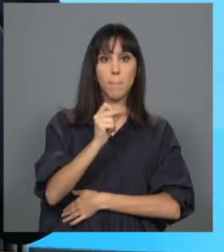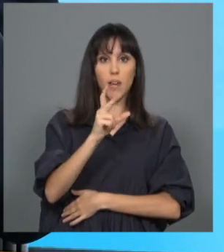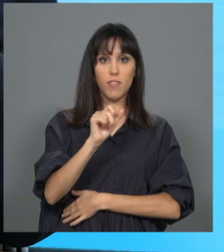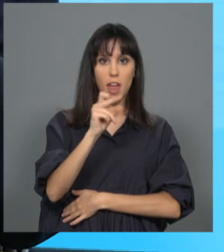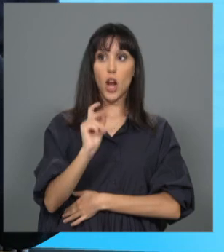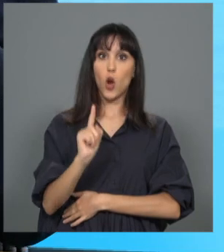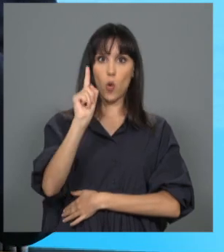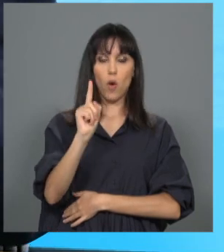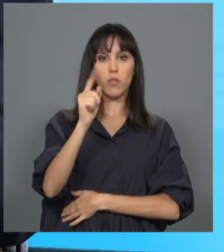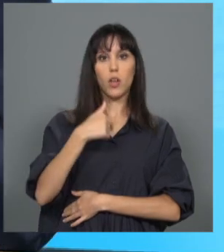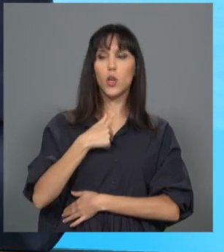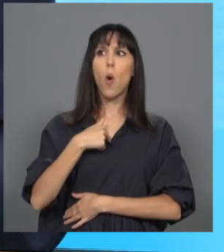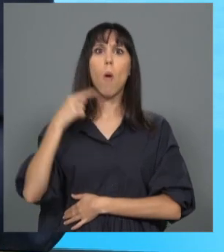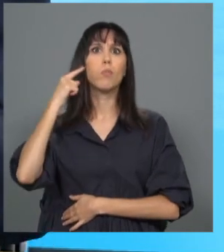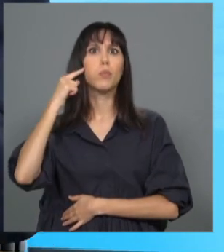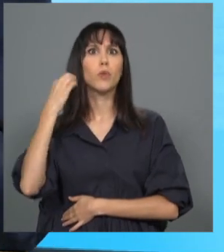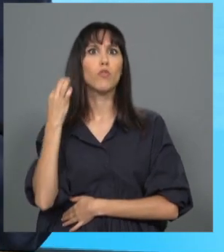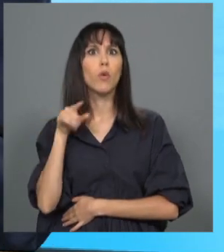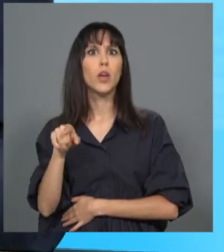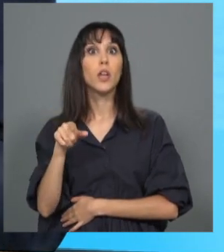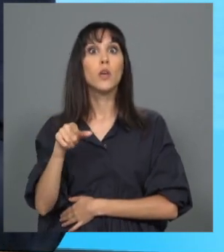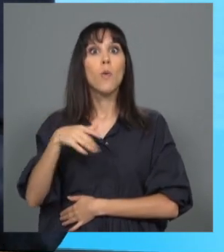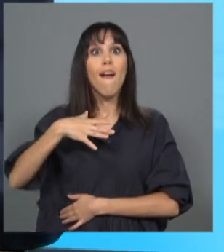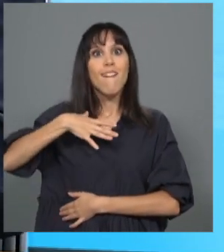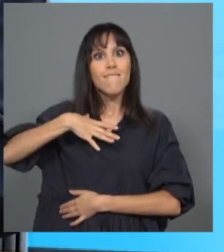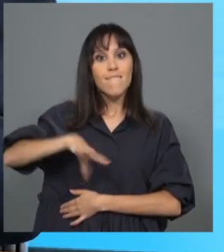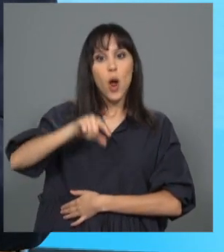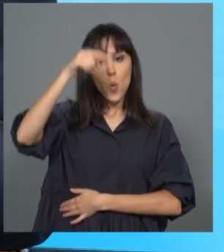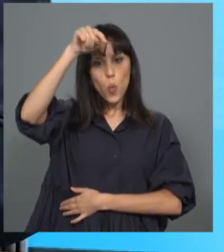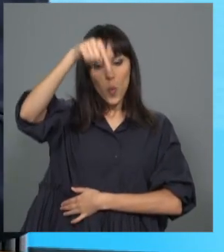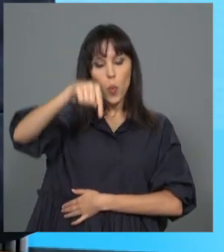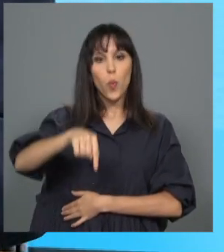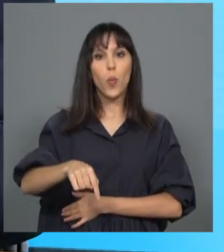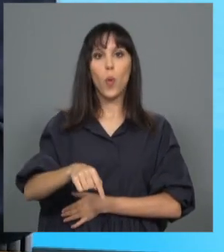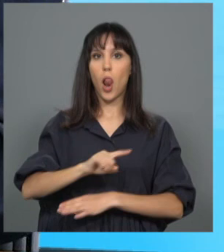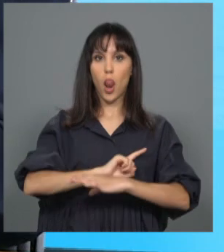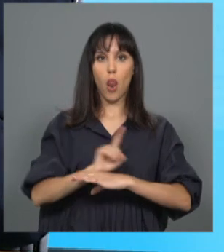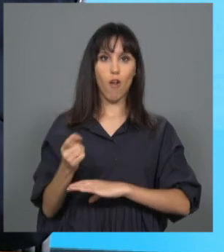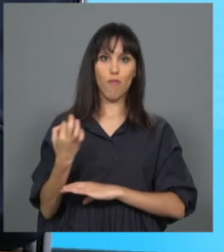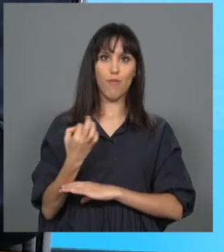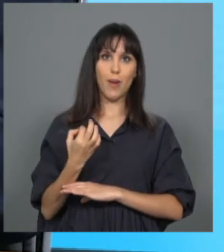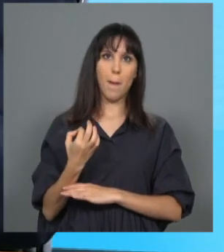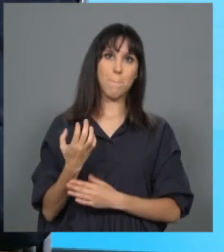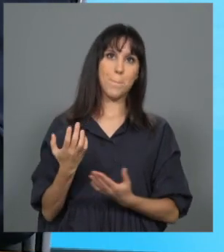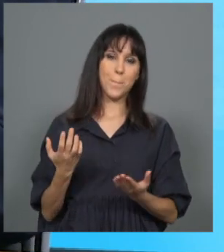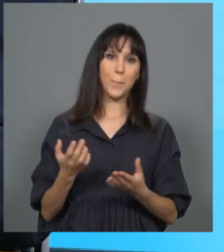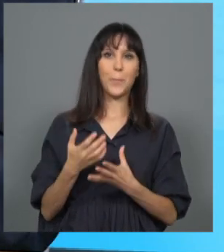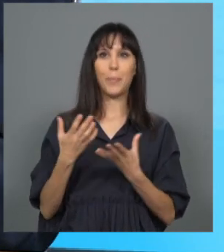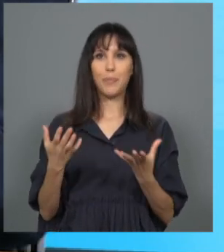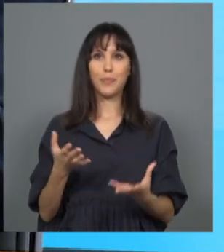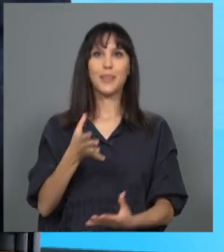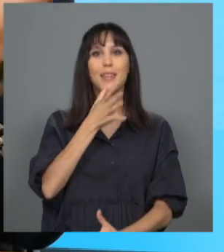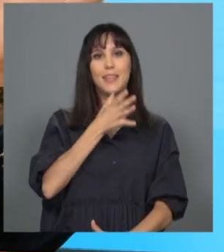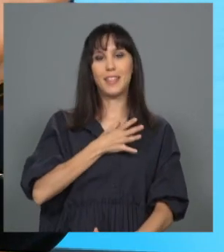então tive informação sobre isto. Eu quis vir cá abaixo e logo me